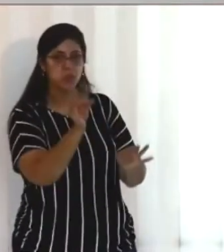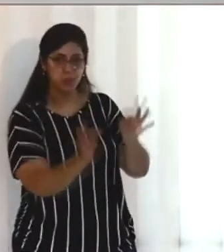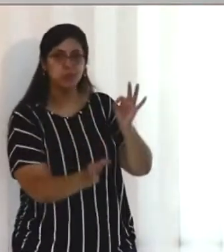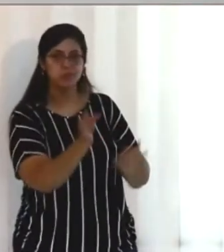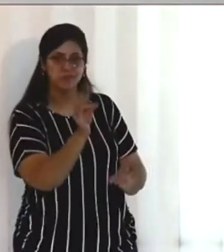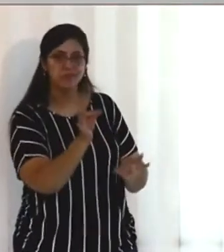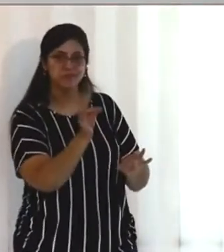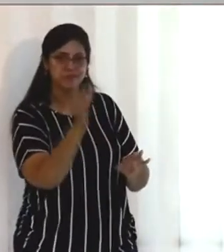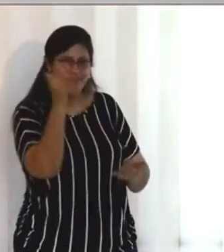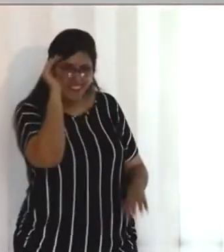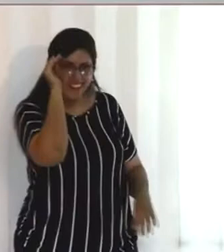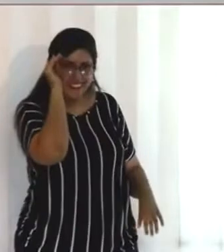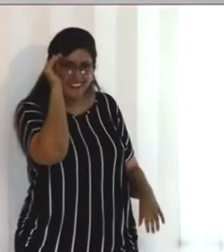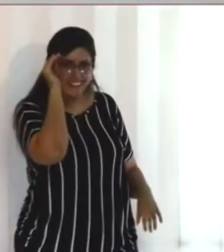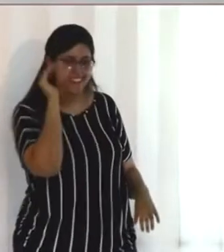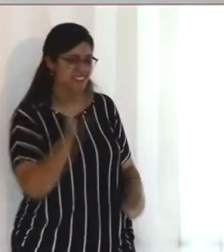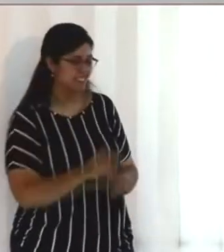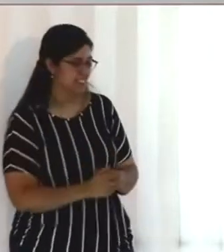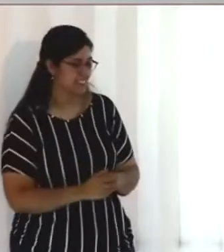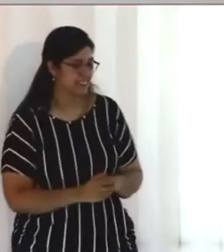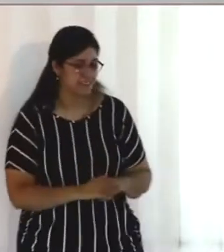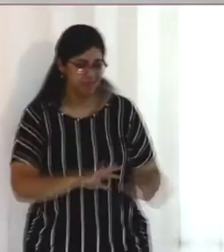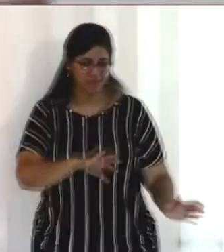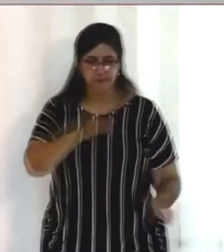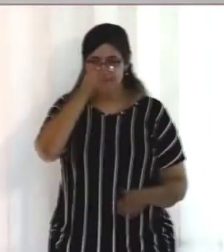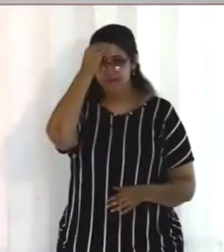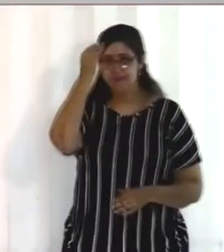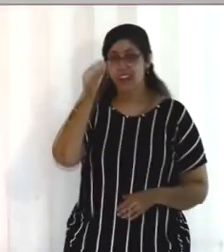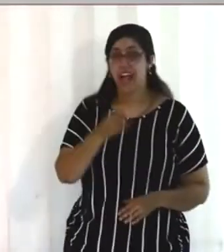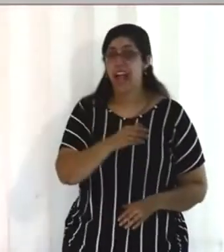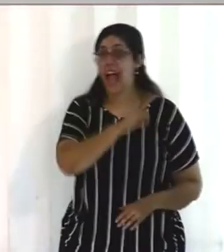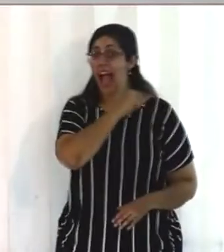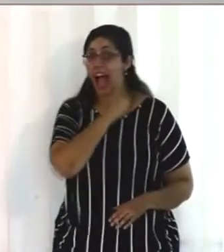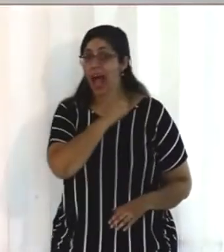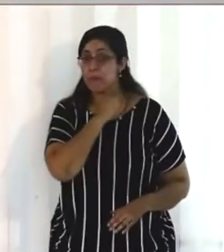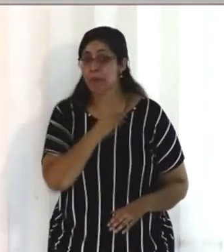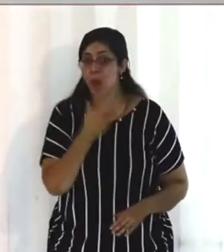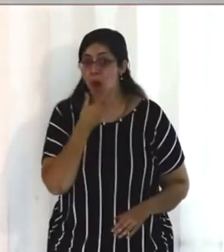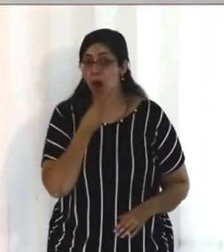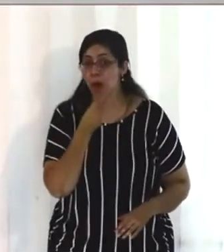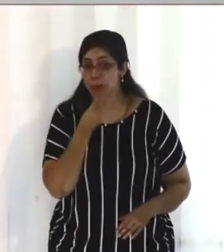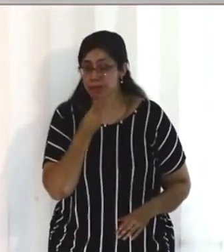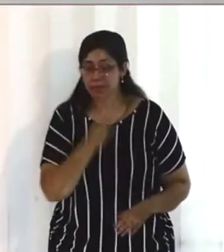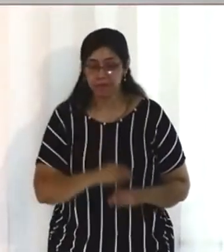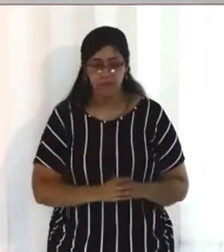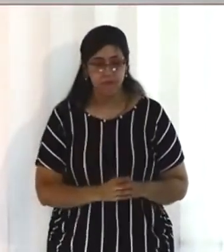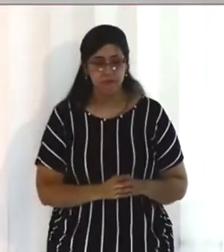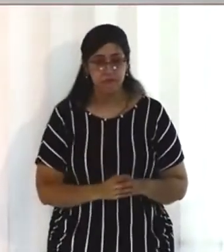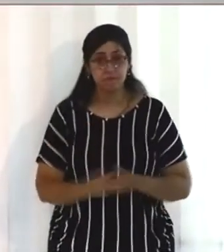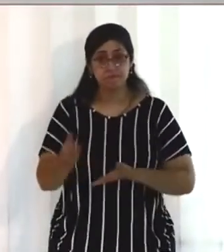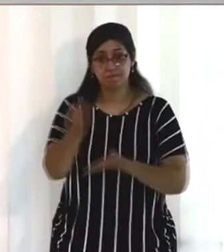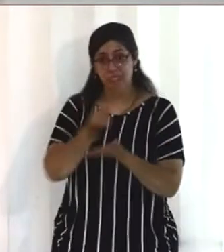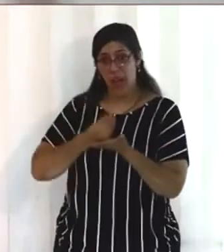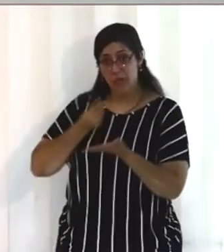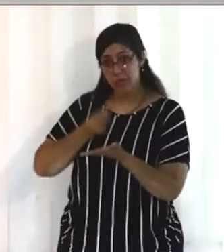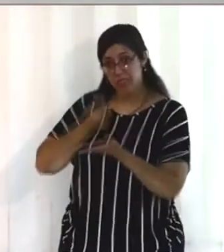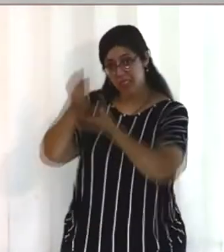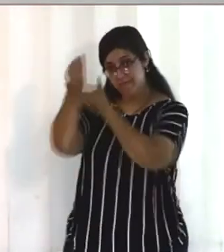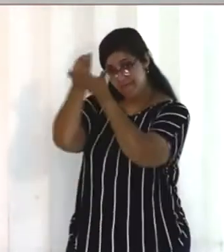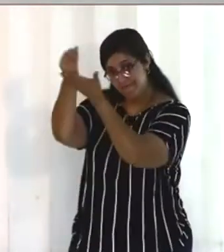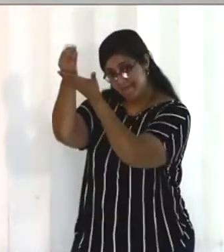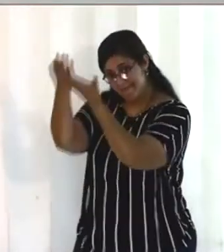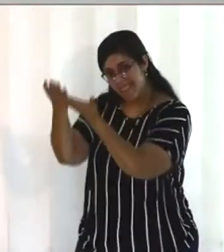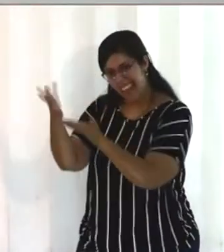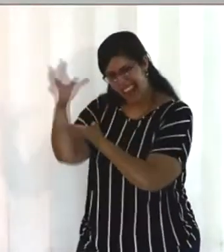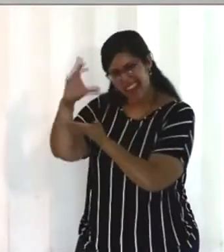reconhecido como um homem que, de maneira clara, consagrou-se ao Senhor. Por